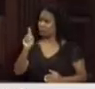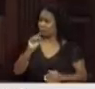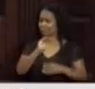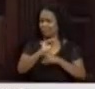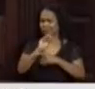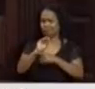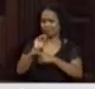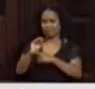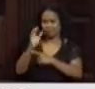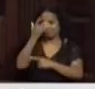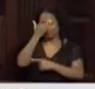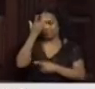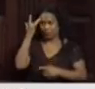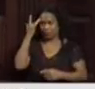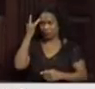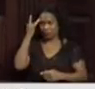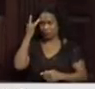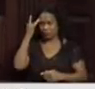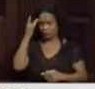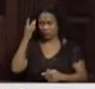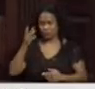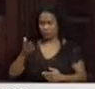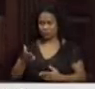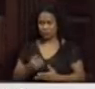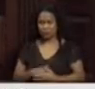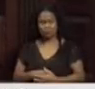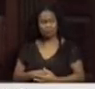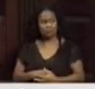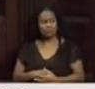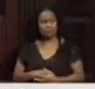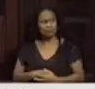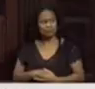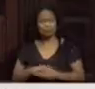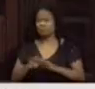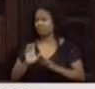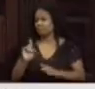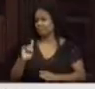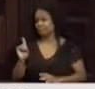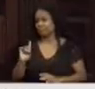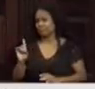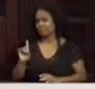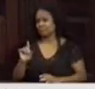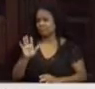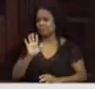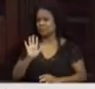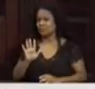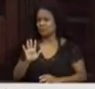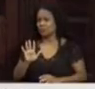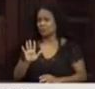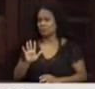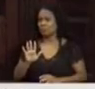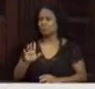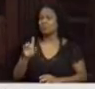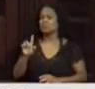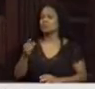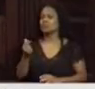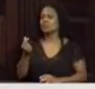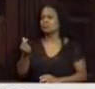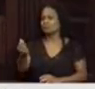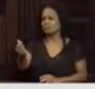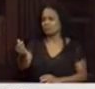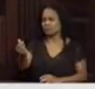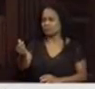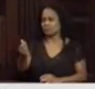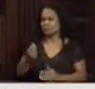maior. Não é maior porque é uma festa, também isso, mas porque dá dinheiro para o